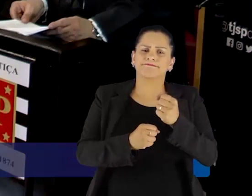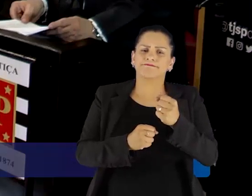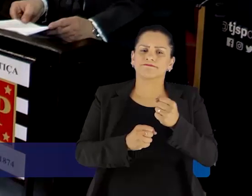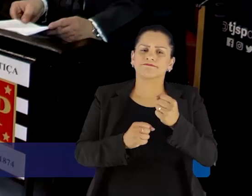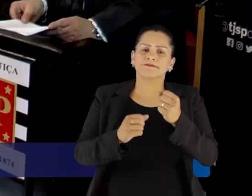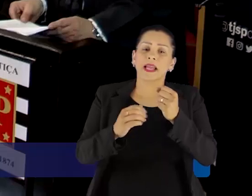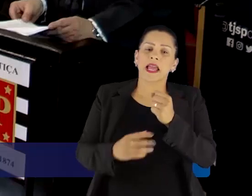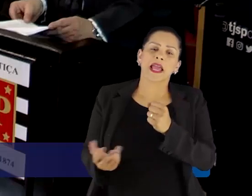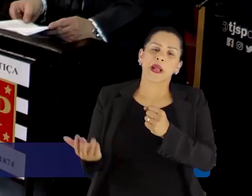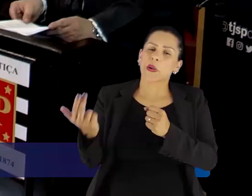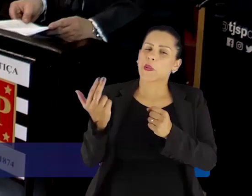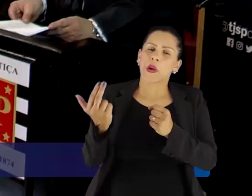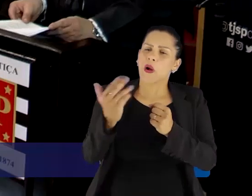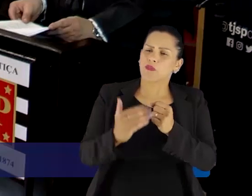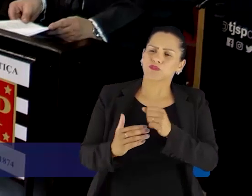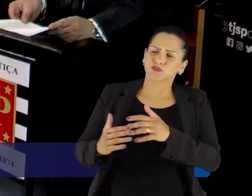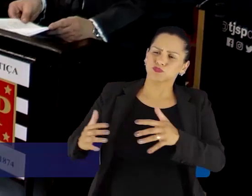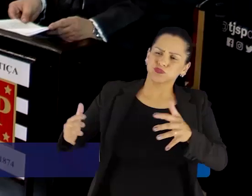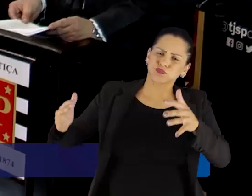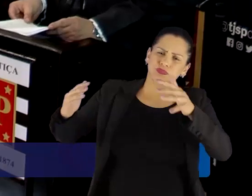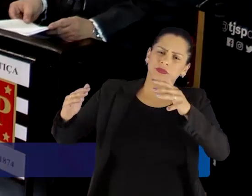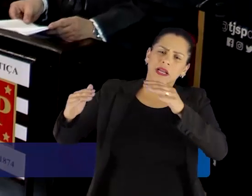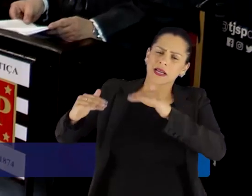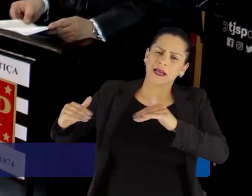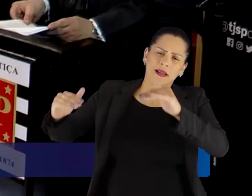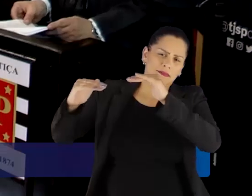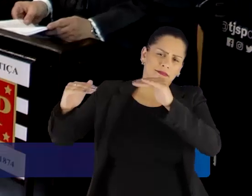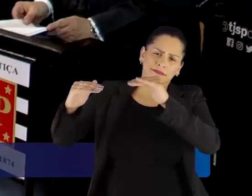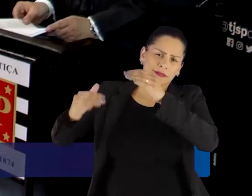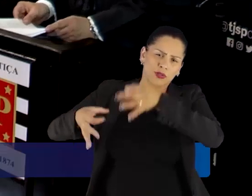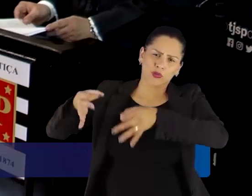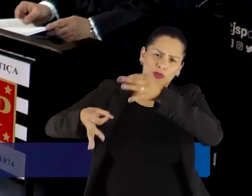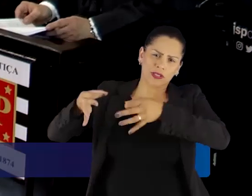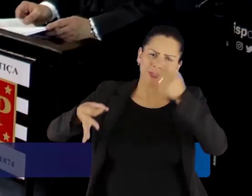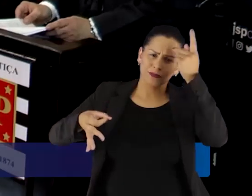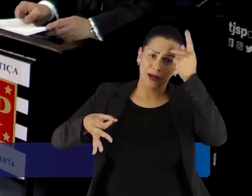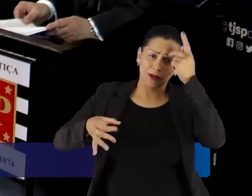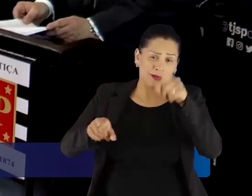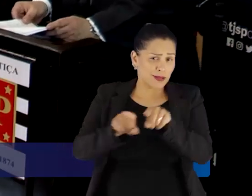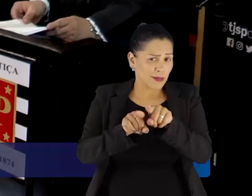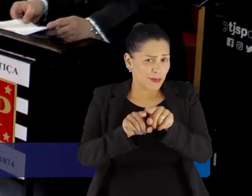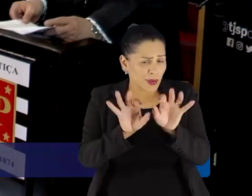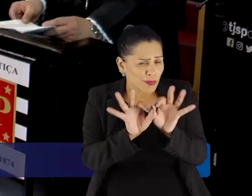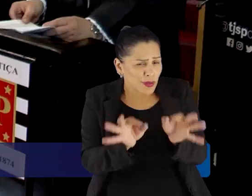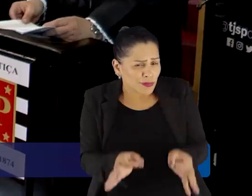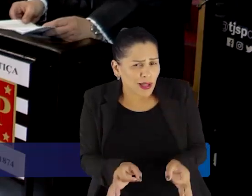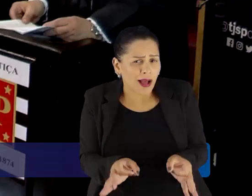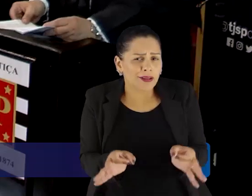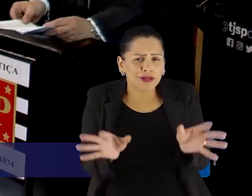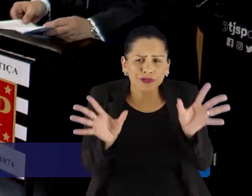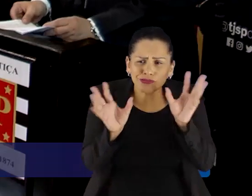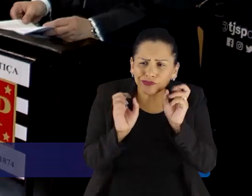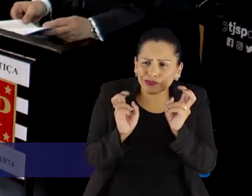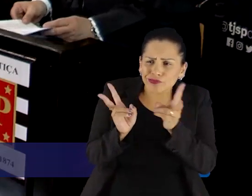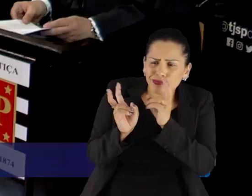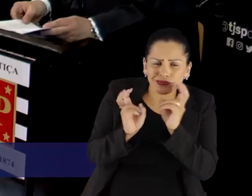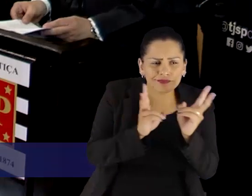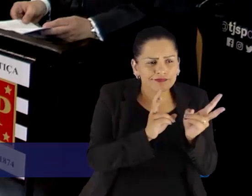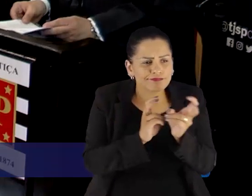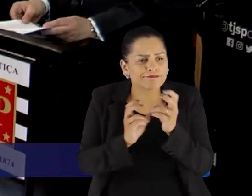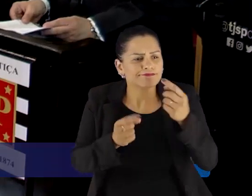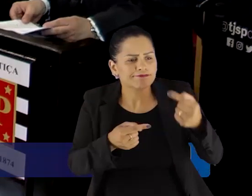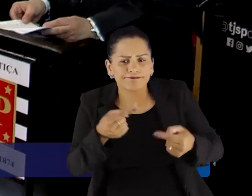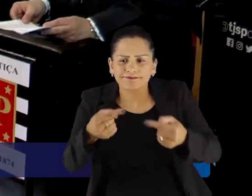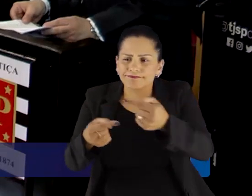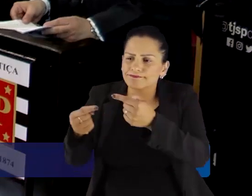grandeza do Poder Judiciário do Estado de São Paulo a humildade de saber ouvir discutir a fim de